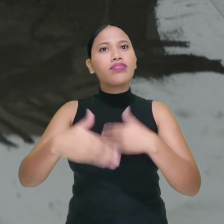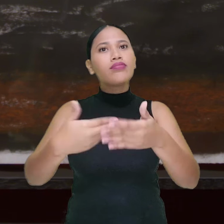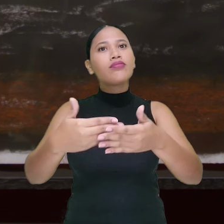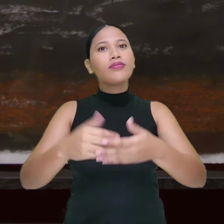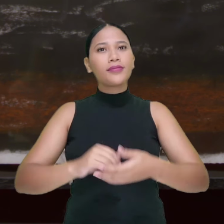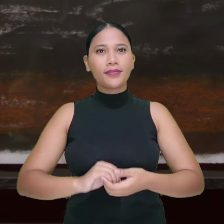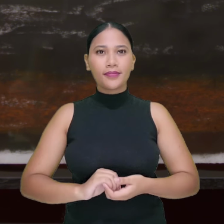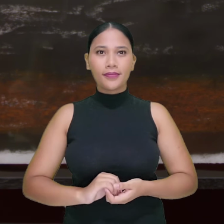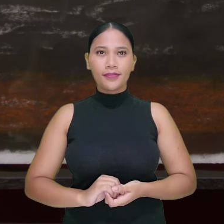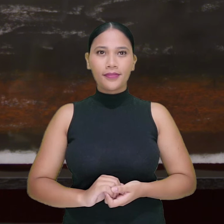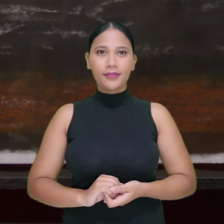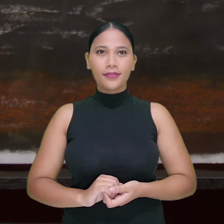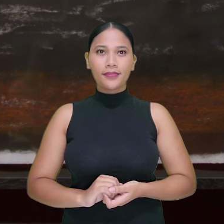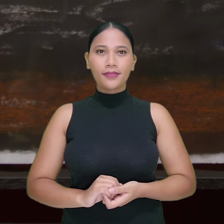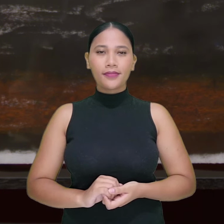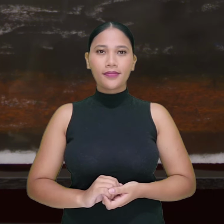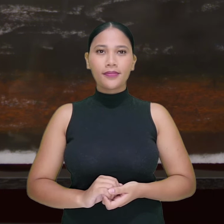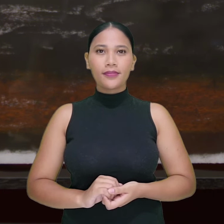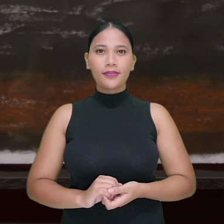pan, pan, pan, pan.